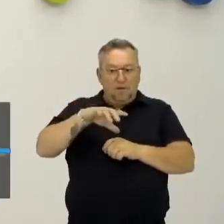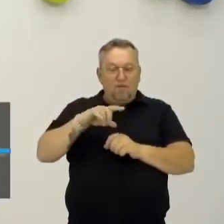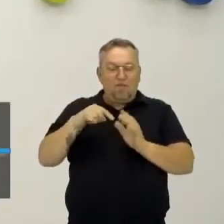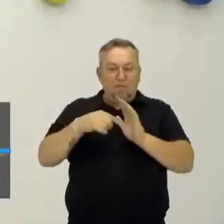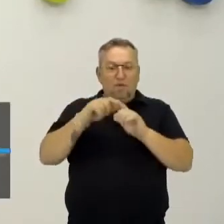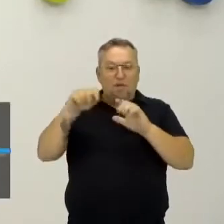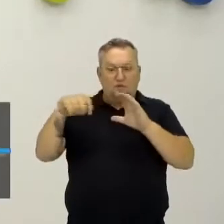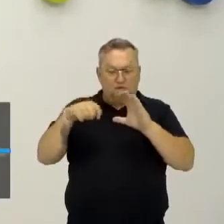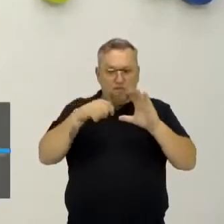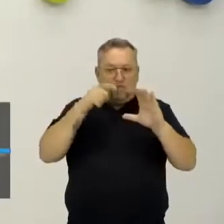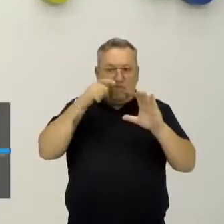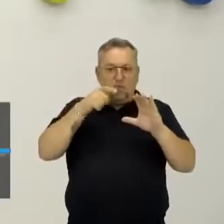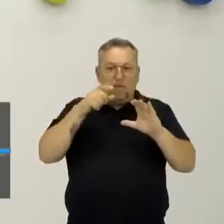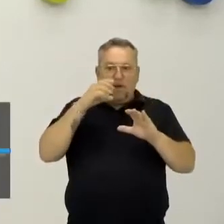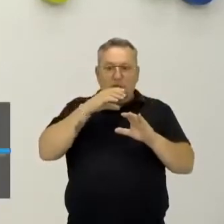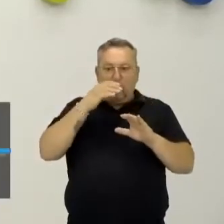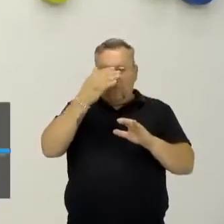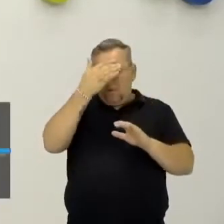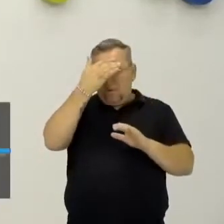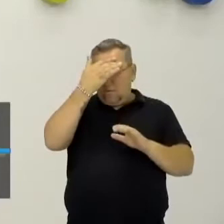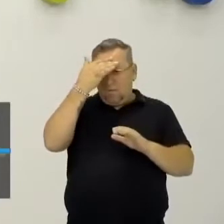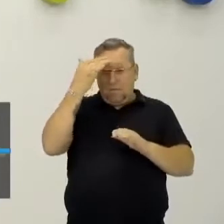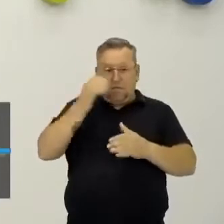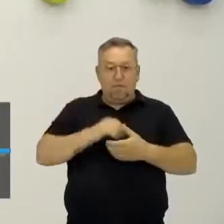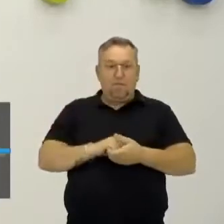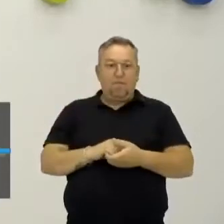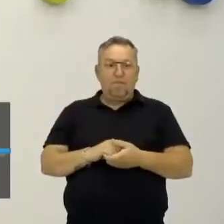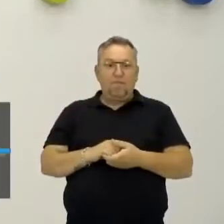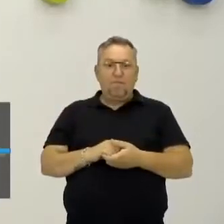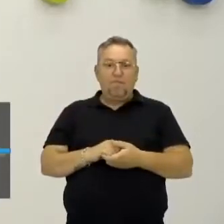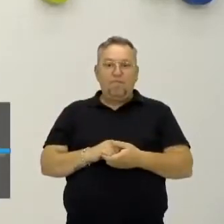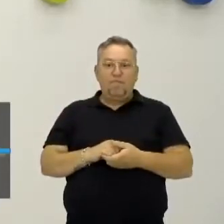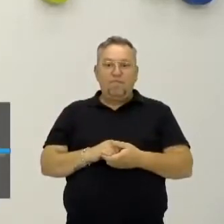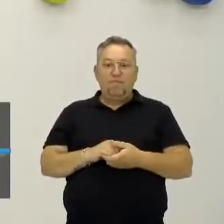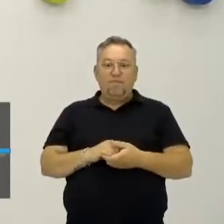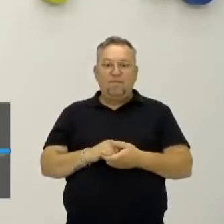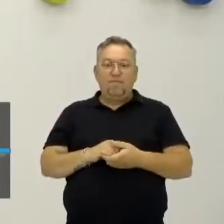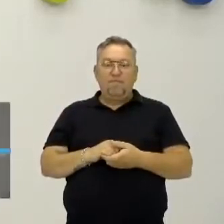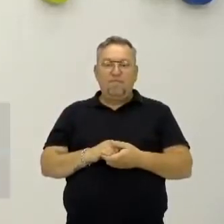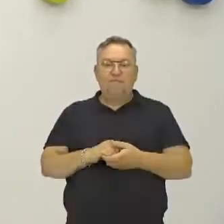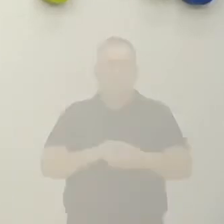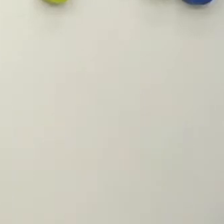o vídeo para vocês, será que a gente consegue por agora? Vamos lá!